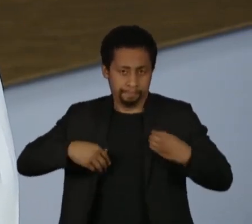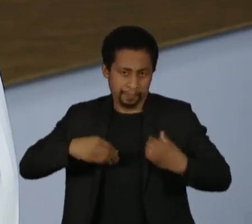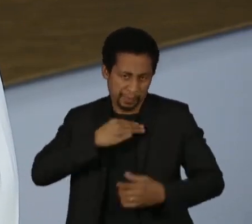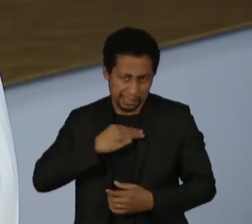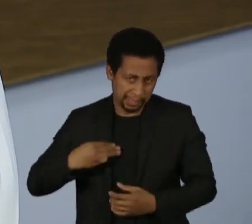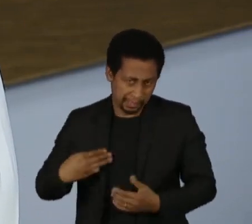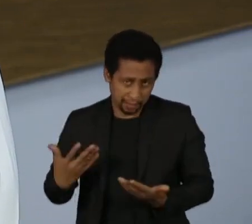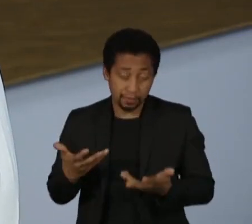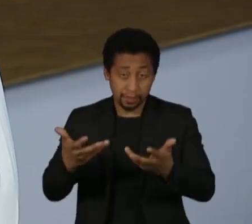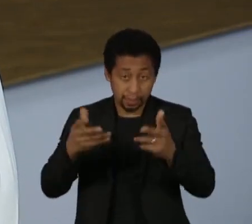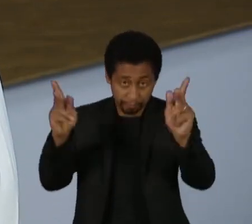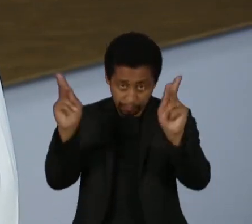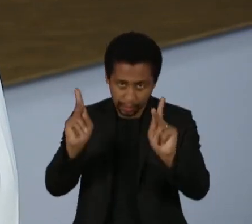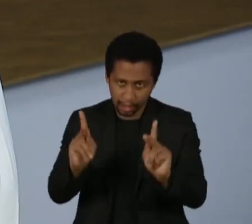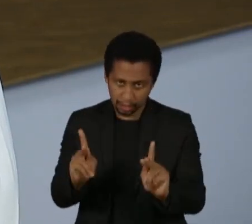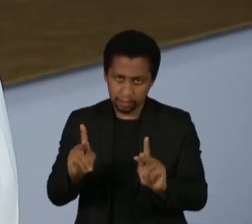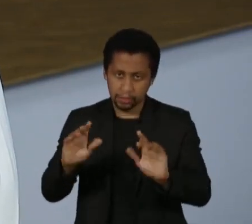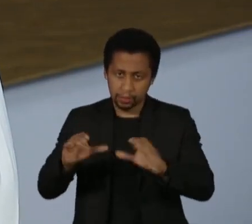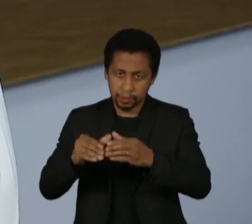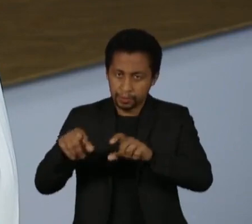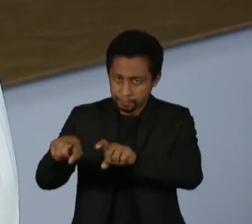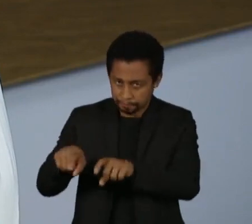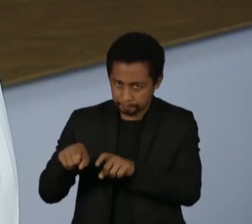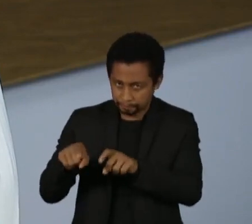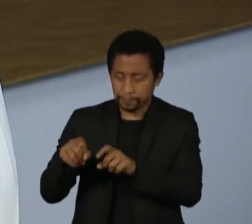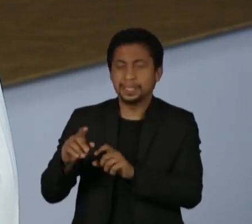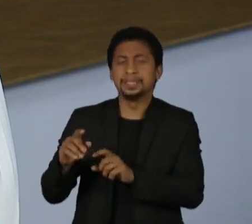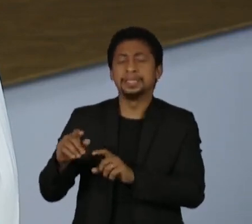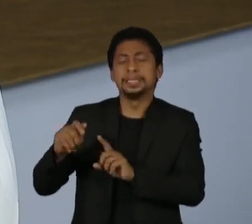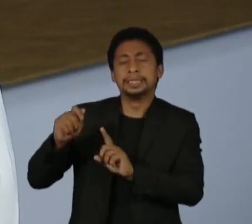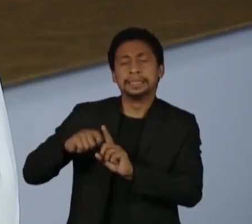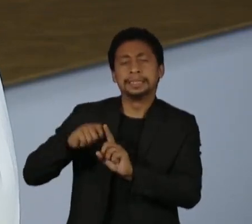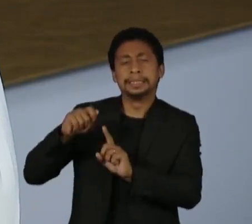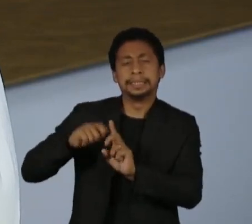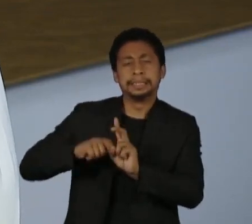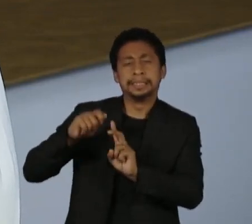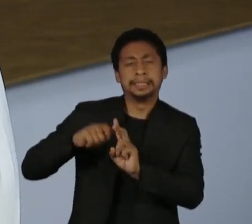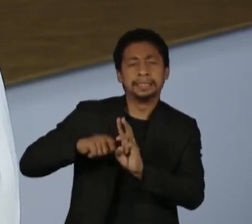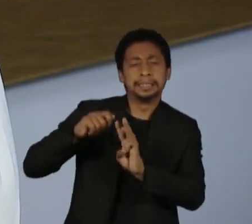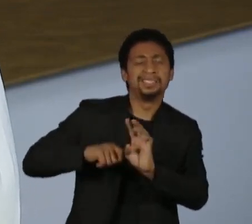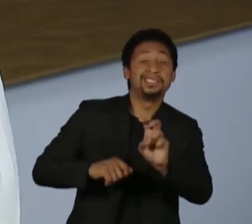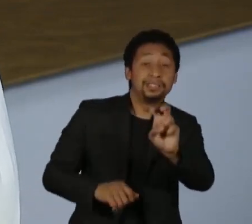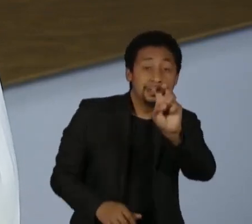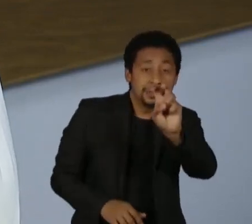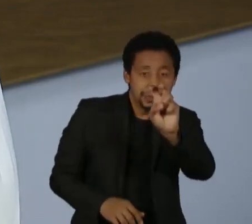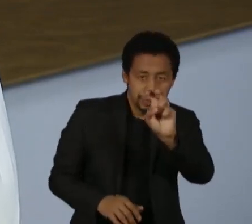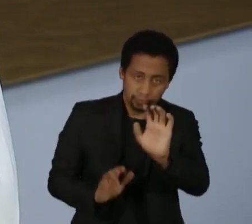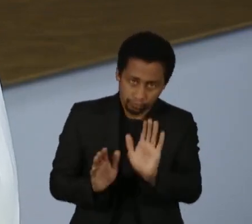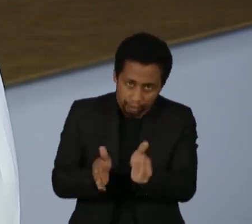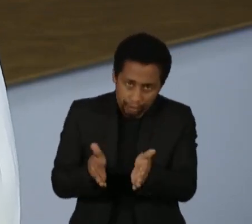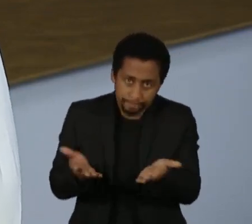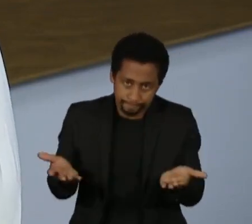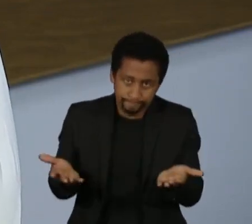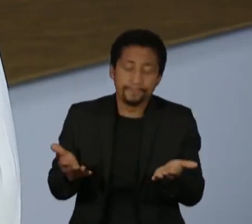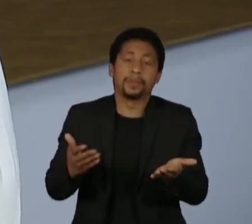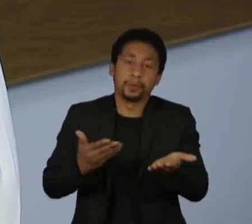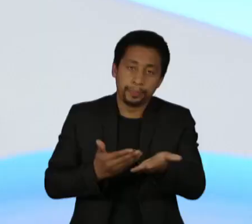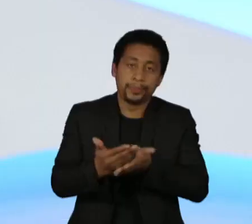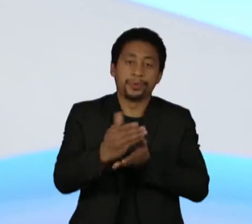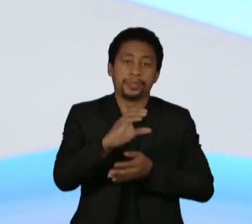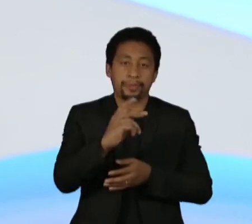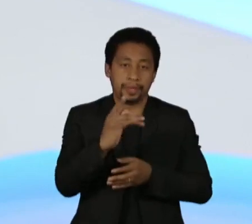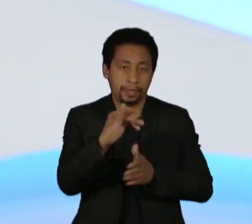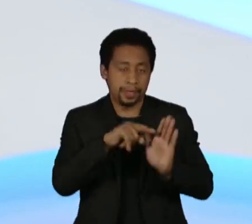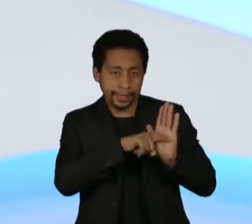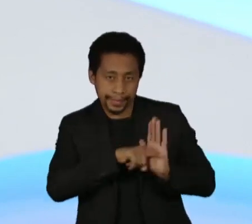agronegócio a gente tá no quinto mês de governo e tivemos aí uma CPI aberta no Congresso agora tivemos uma série de invasões